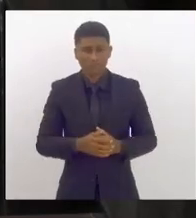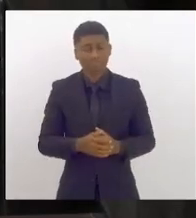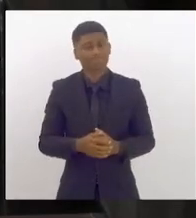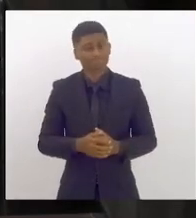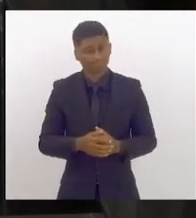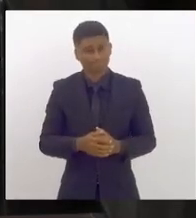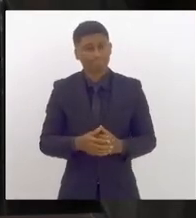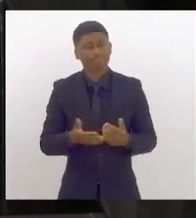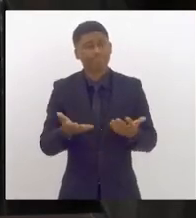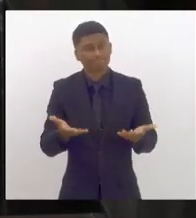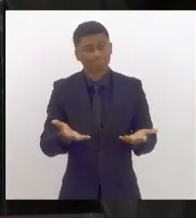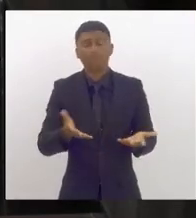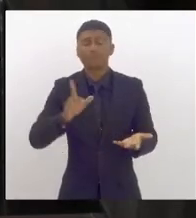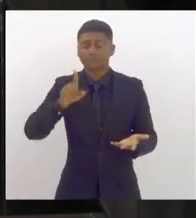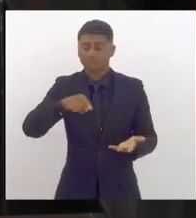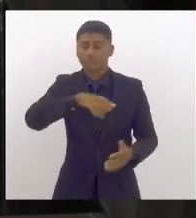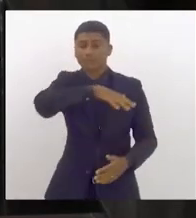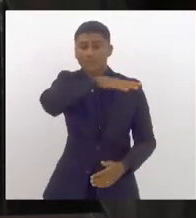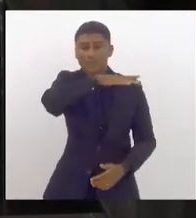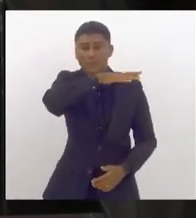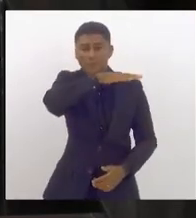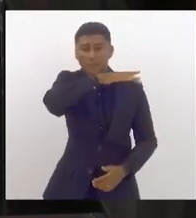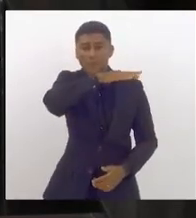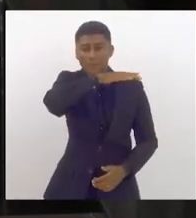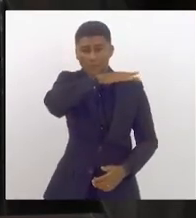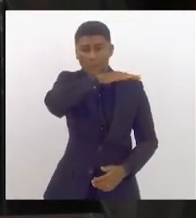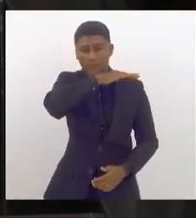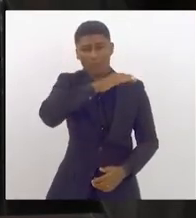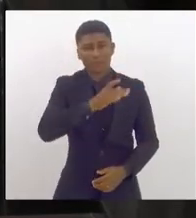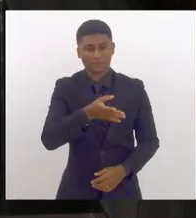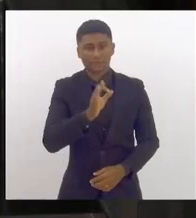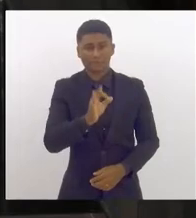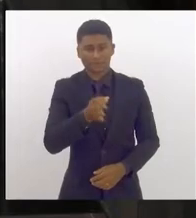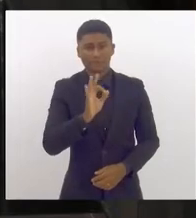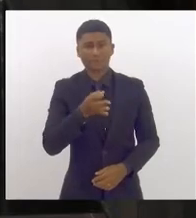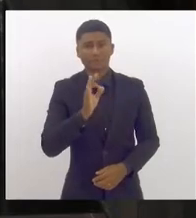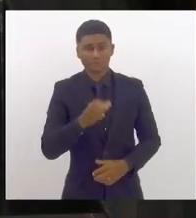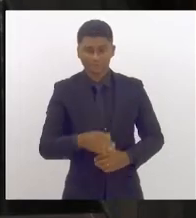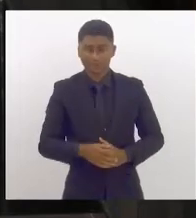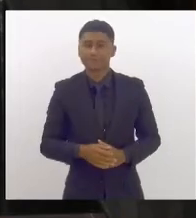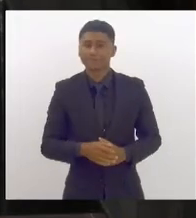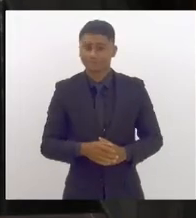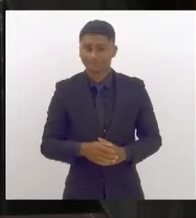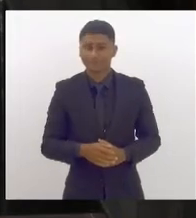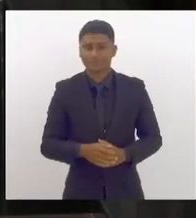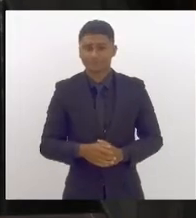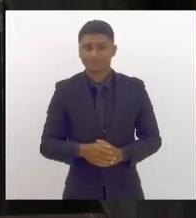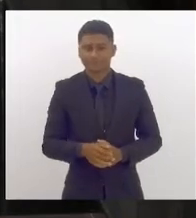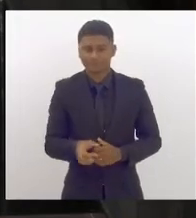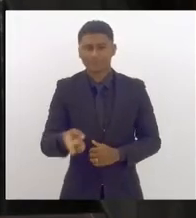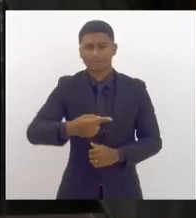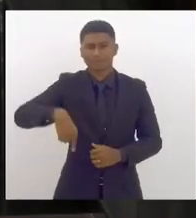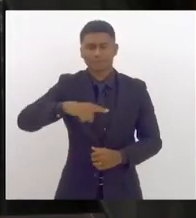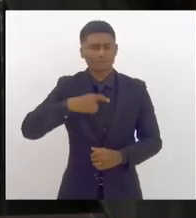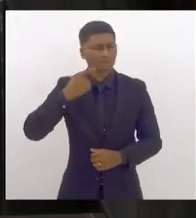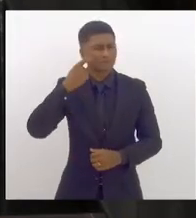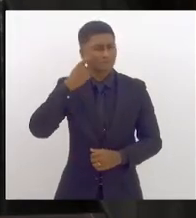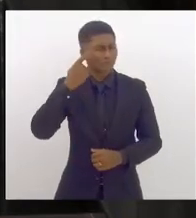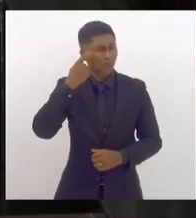profundamente negativo o que mais Podemos construir quanto constatar